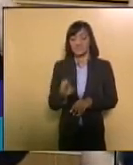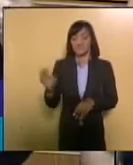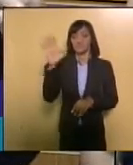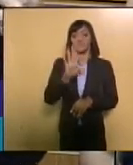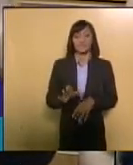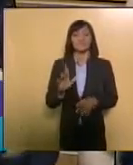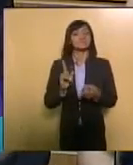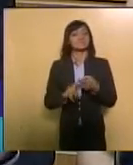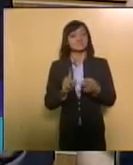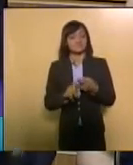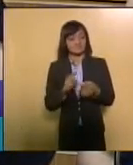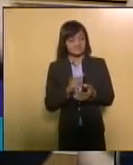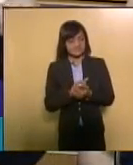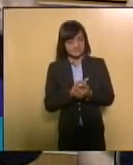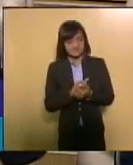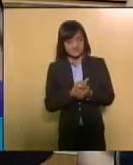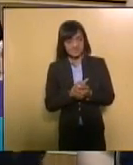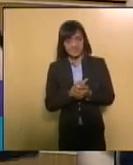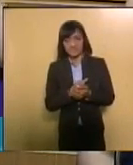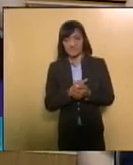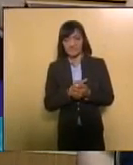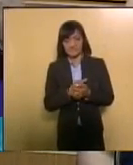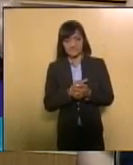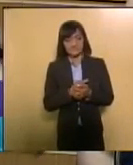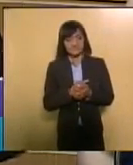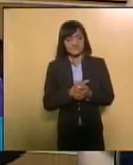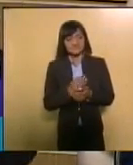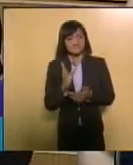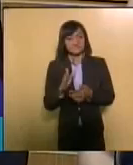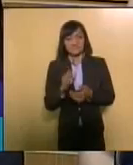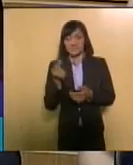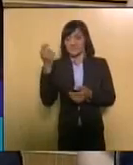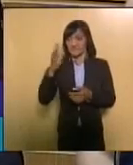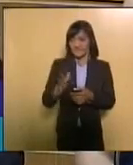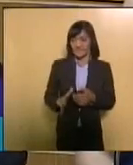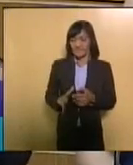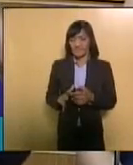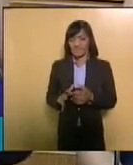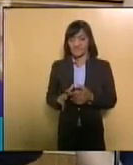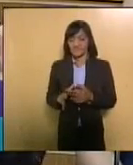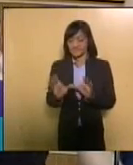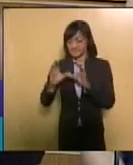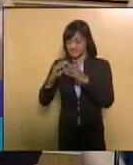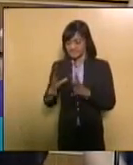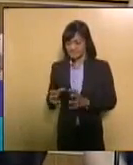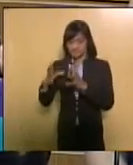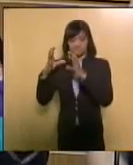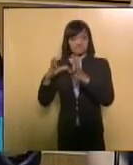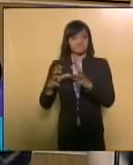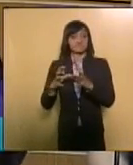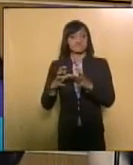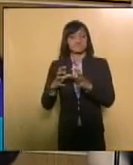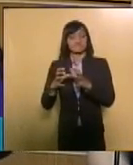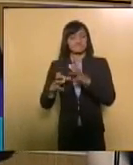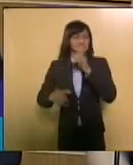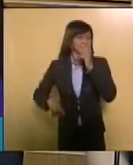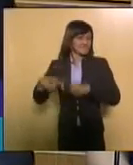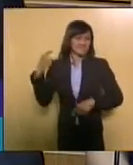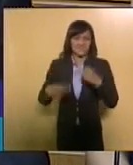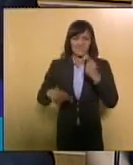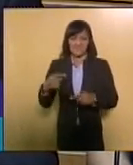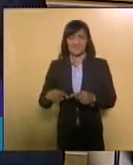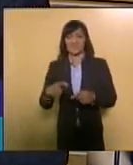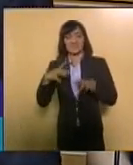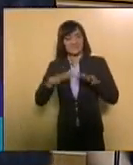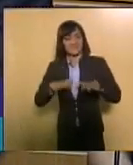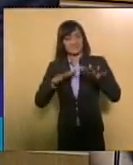foram foi uma década de muitas muitas crises e rebeliões então tinham crises envolvendo eh movimento negro